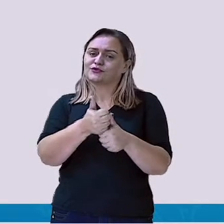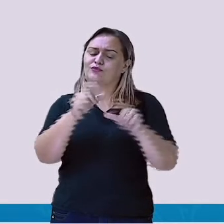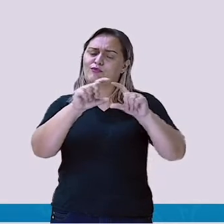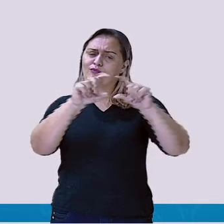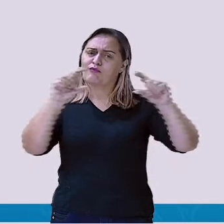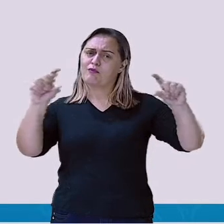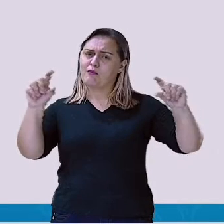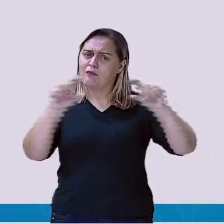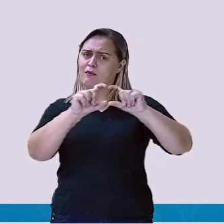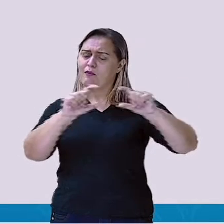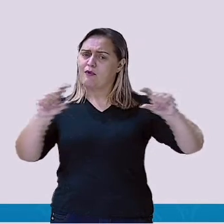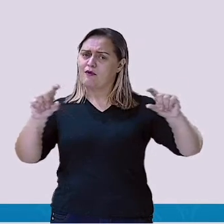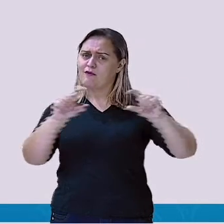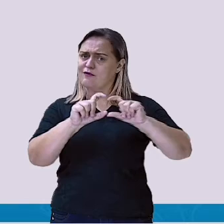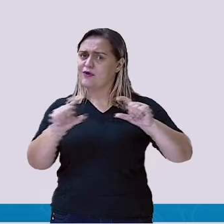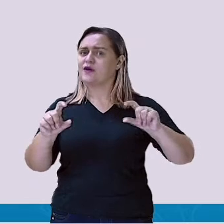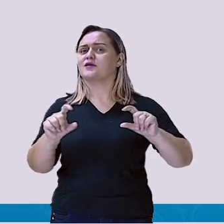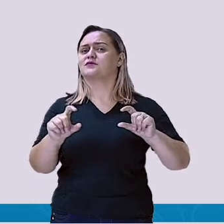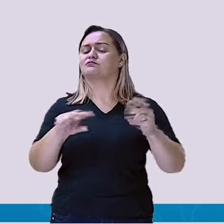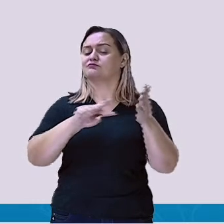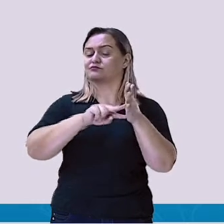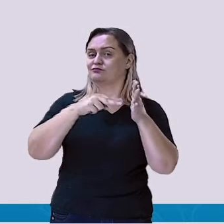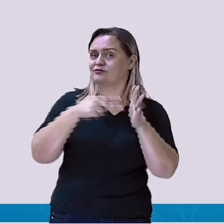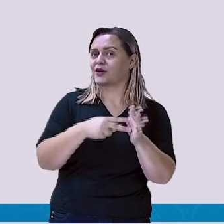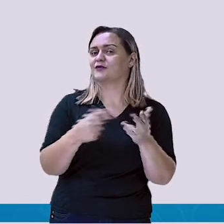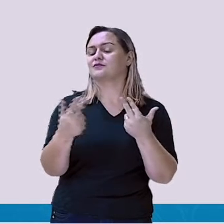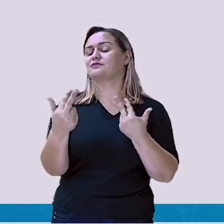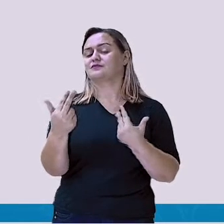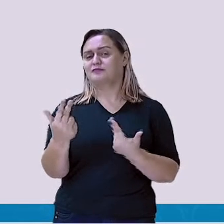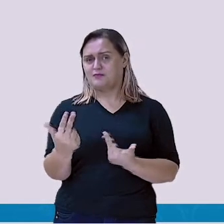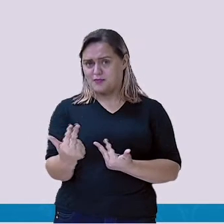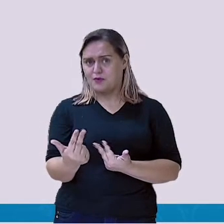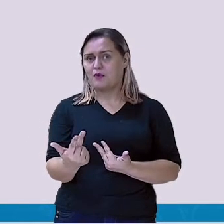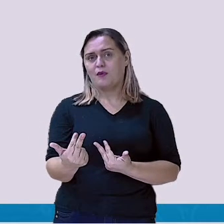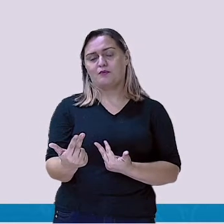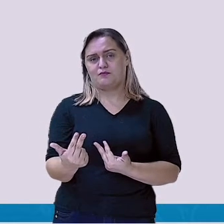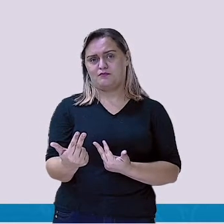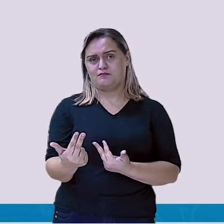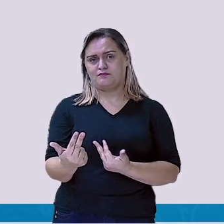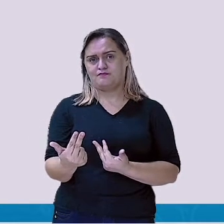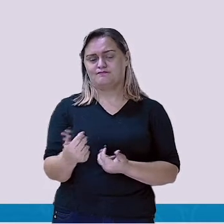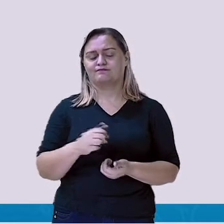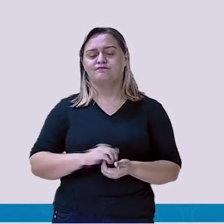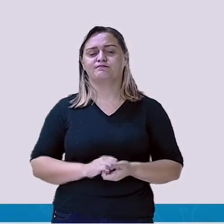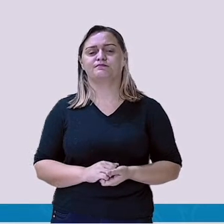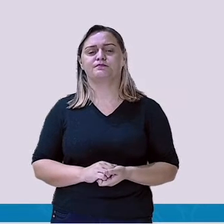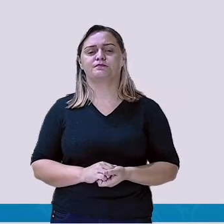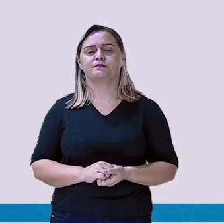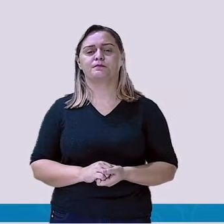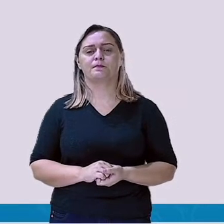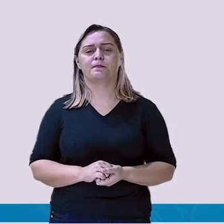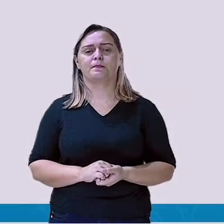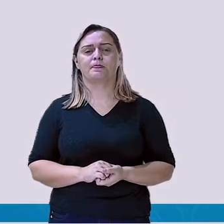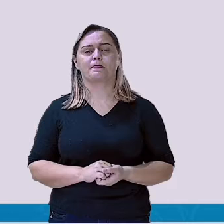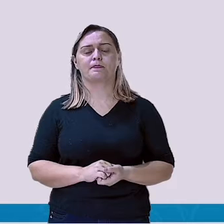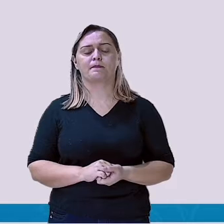sentido, que a palavra é semelhante, não é igual, mas é semelhante. Vamos ver?